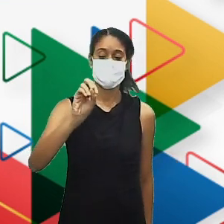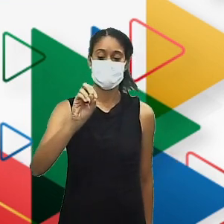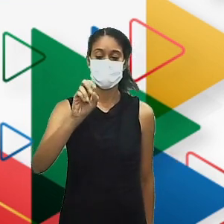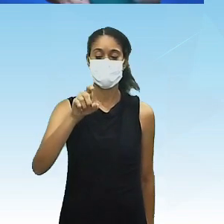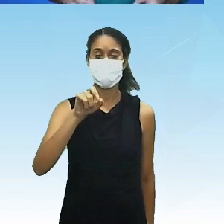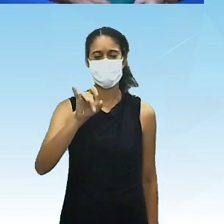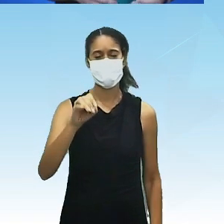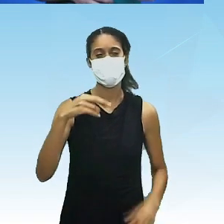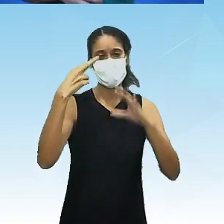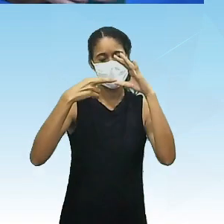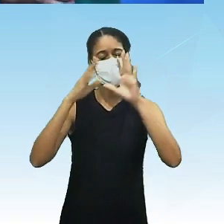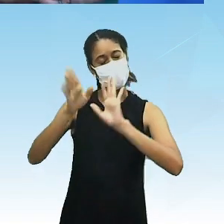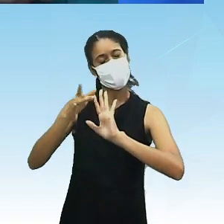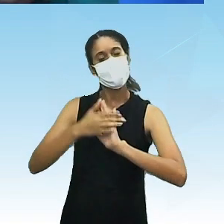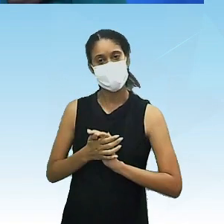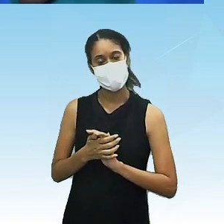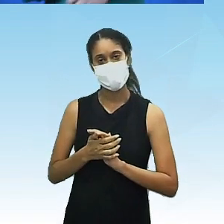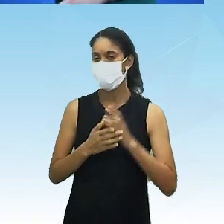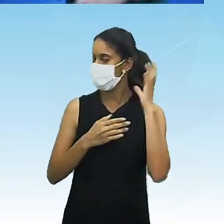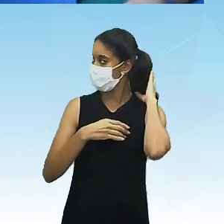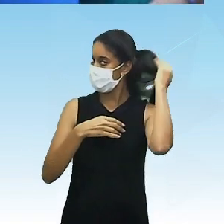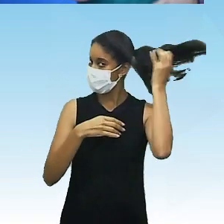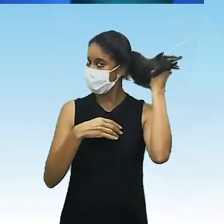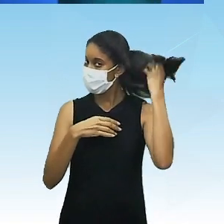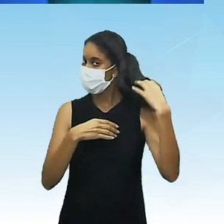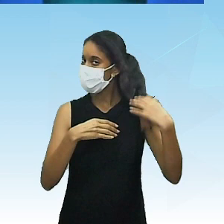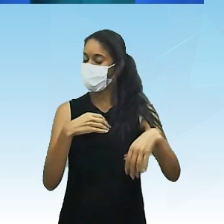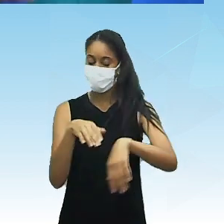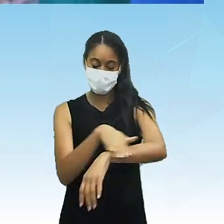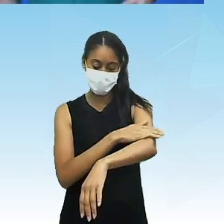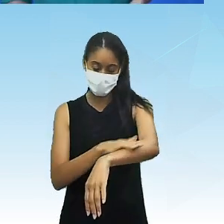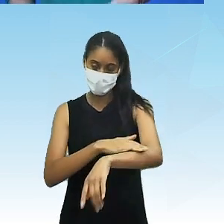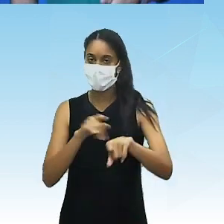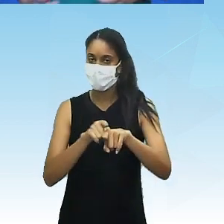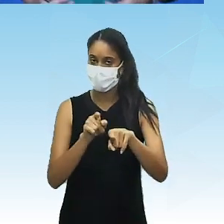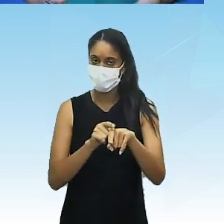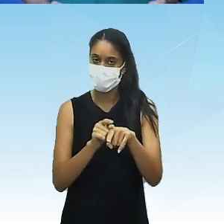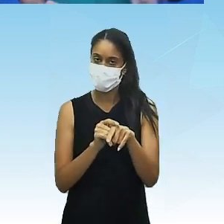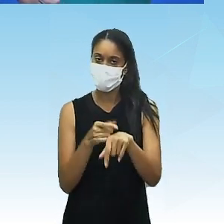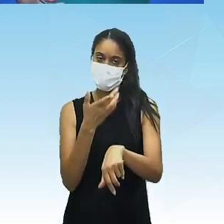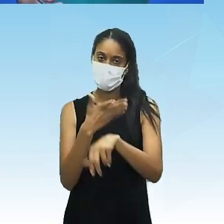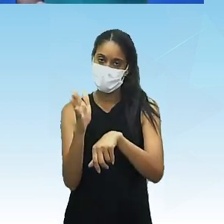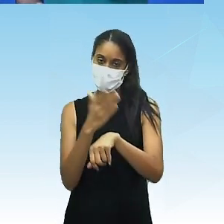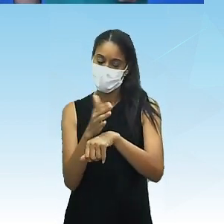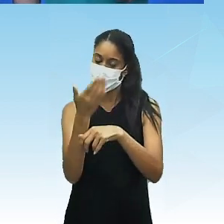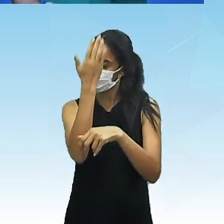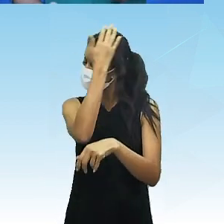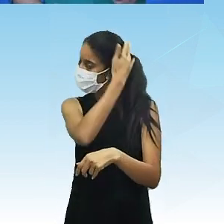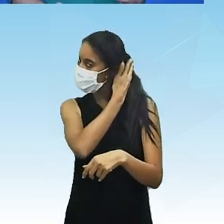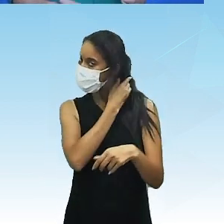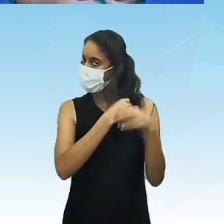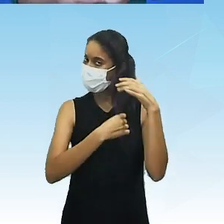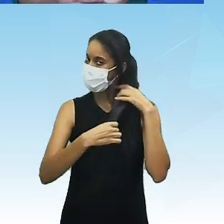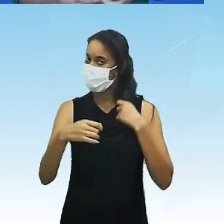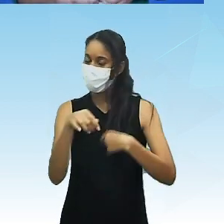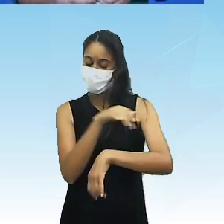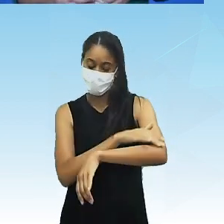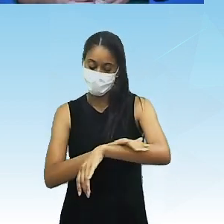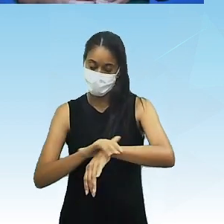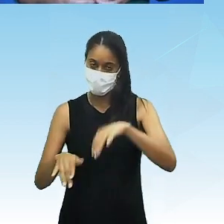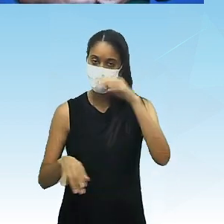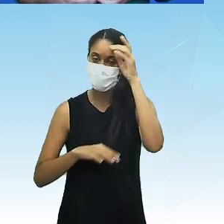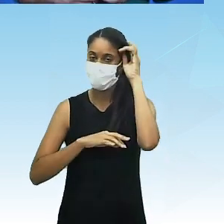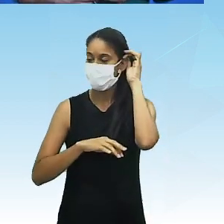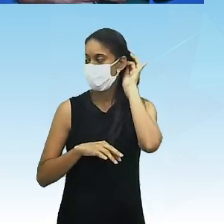amigo Robertão na transmissão aqui, por exemplo, descolore os cabelos do braço dele para ele ficar mais fashion, certo? Ele usa esse carinha aqui, ó, o peróxido